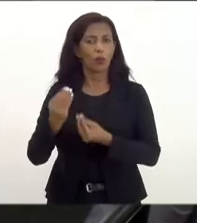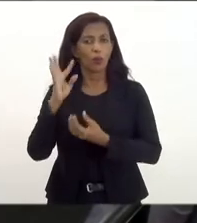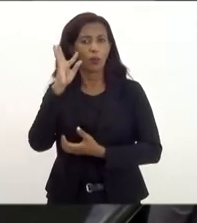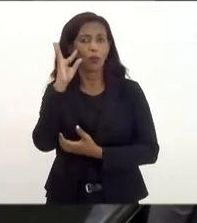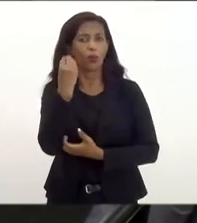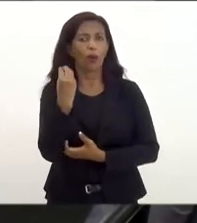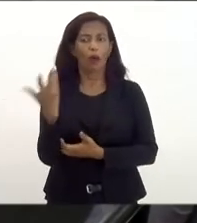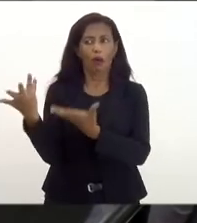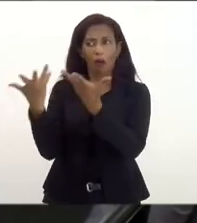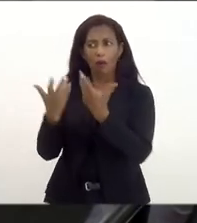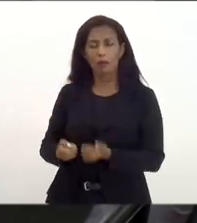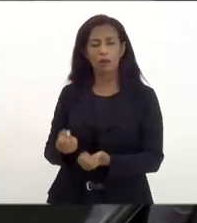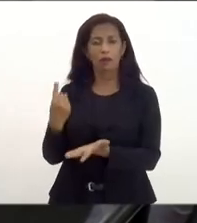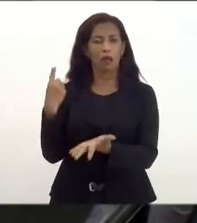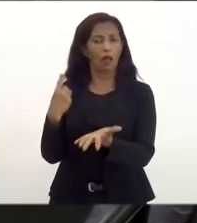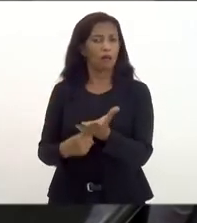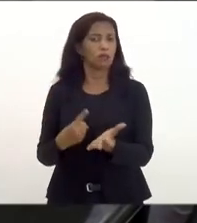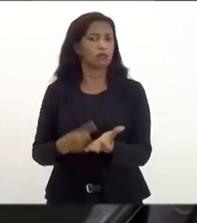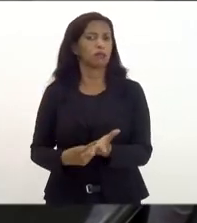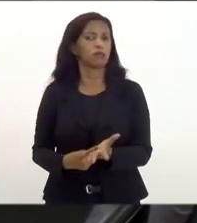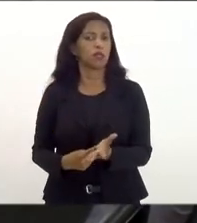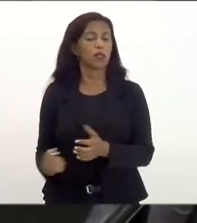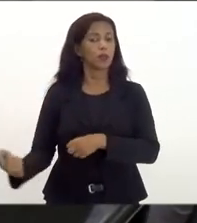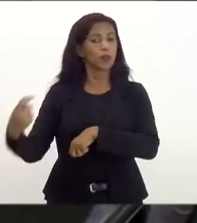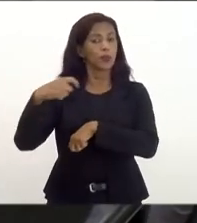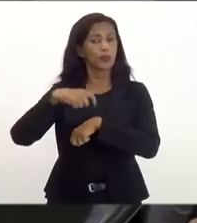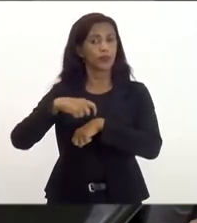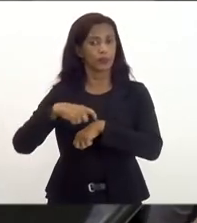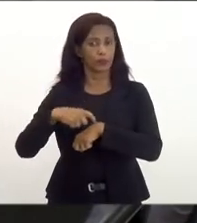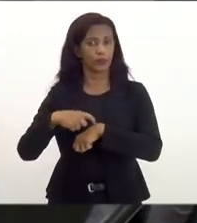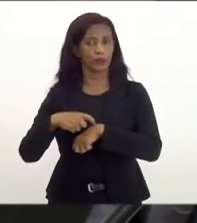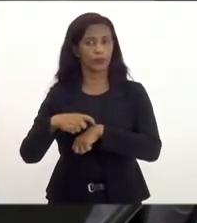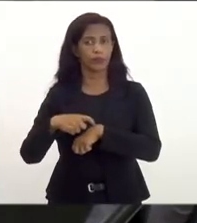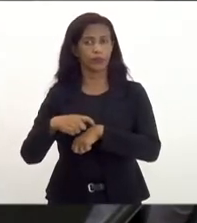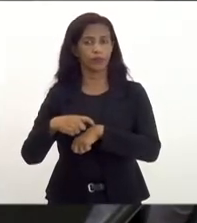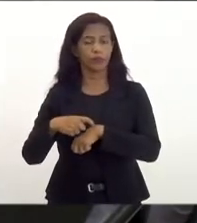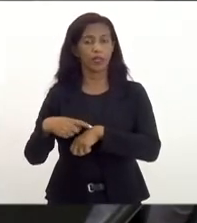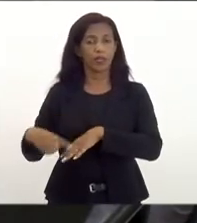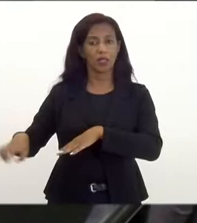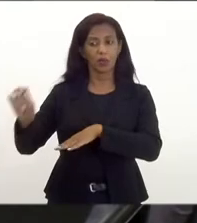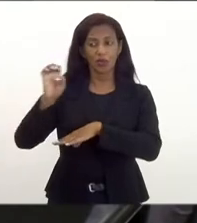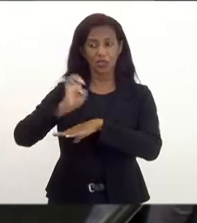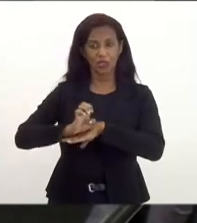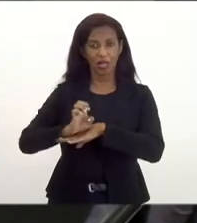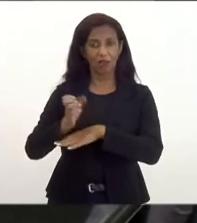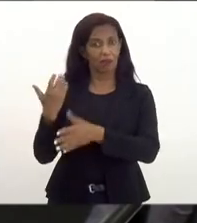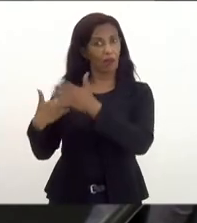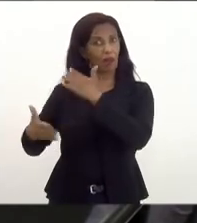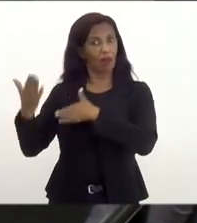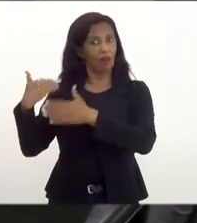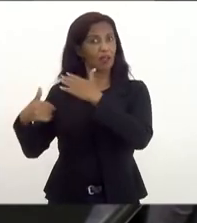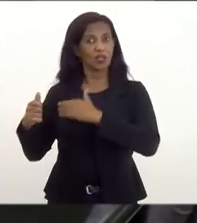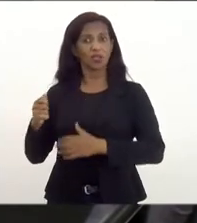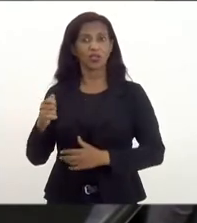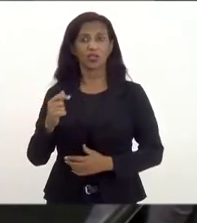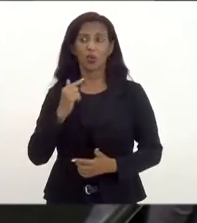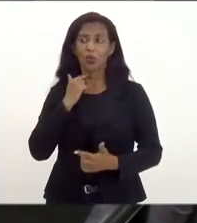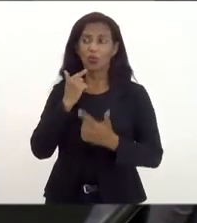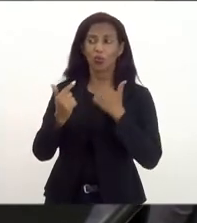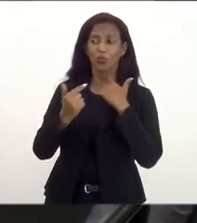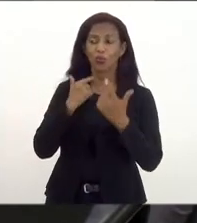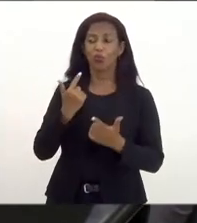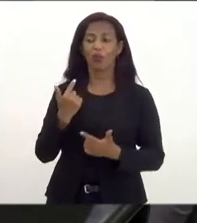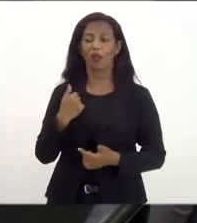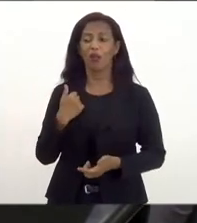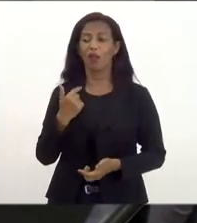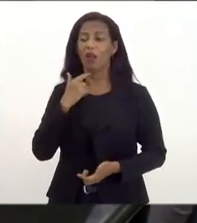resolver aceitar um acordo no momento no momento que o estado estavam anteriormente que ele tinha dúvida se